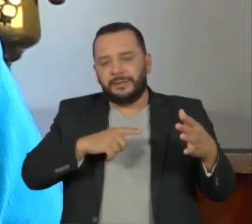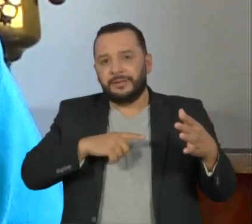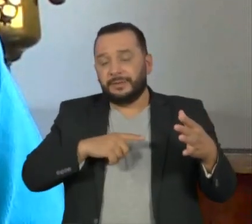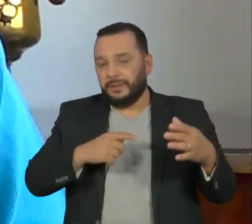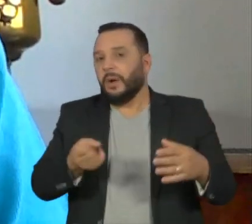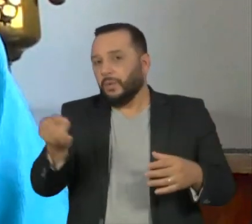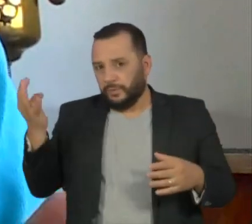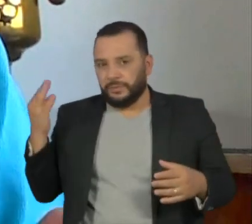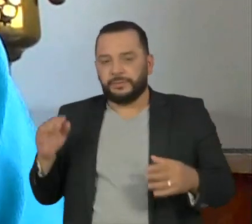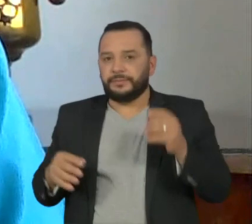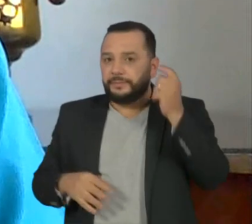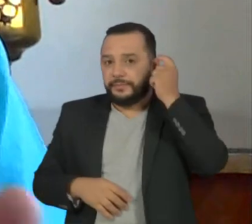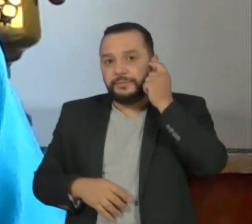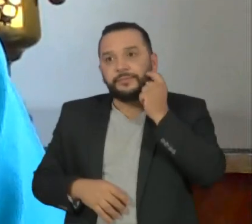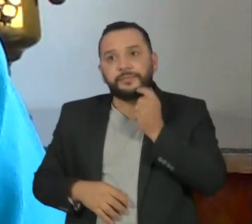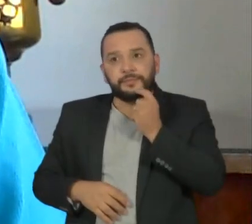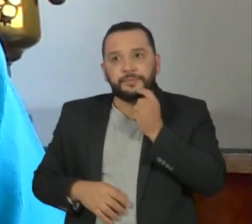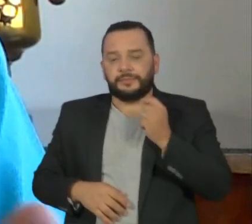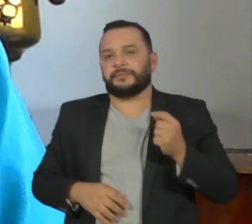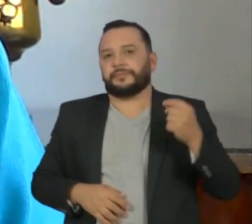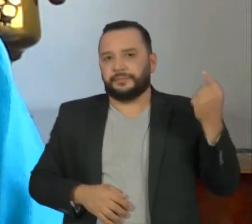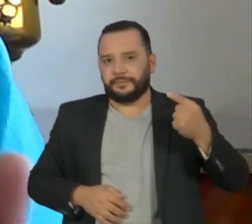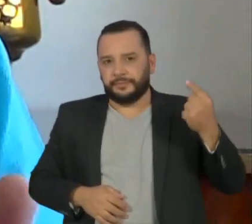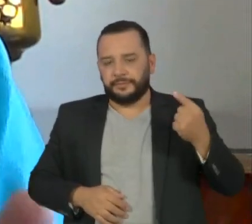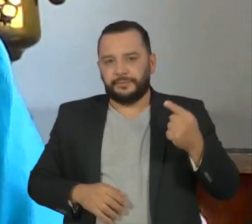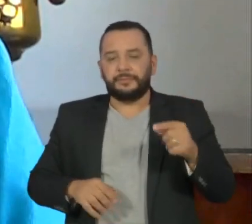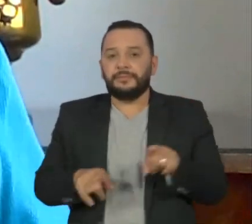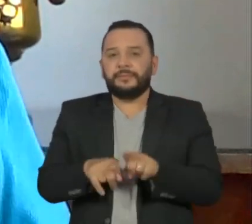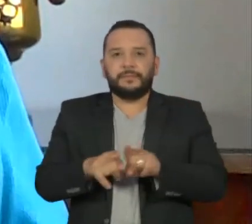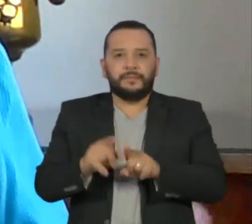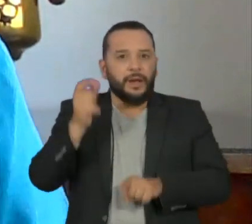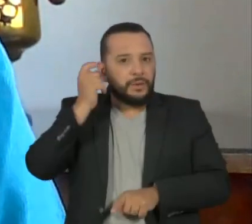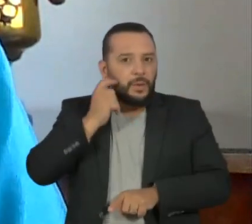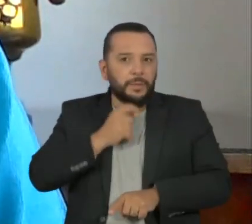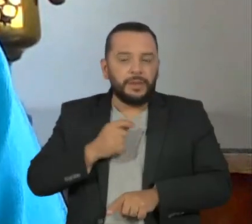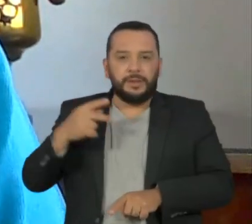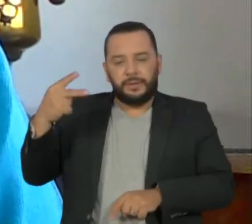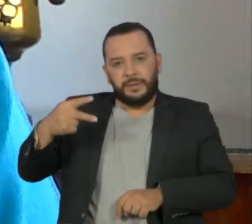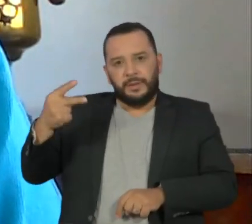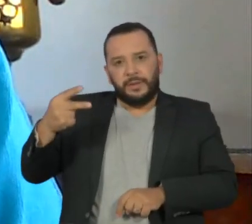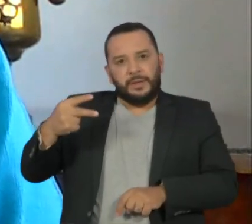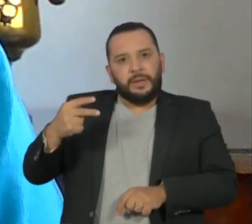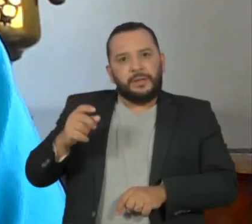Quer dizer, Dom Pedro I e mesmo Dom Pedro II acabaram sendo